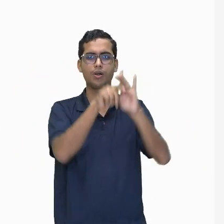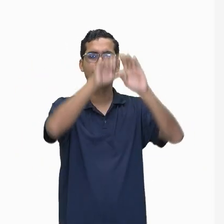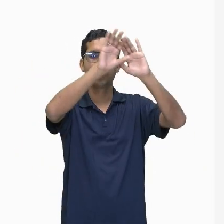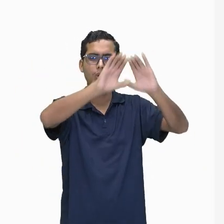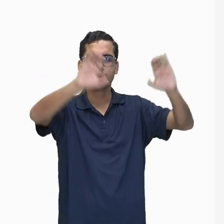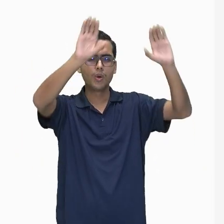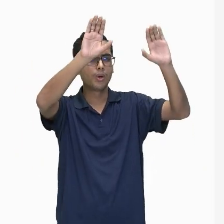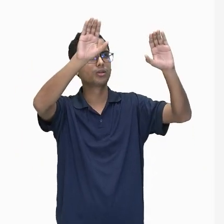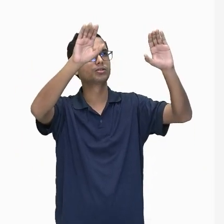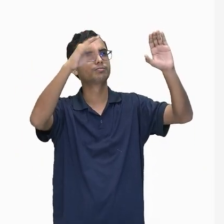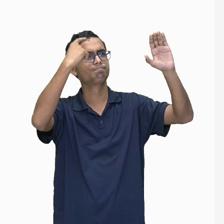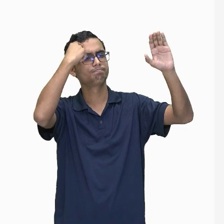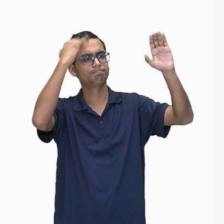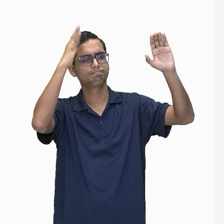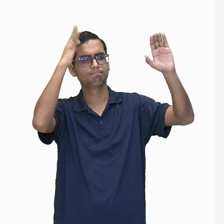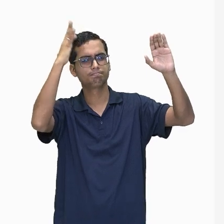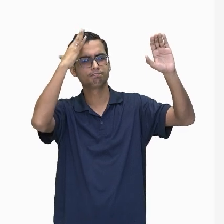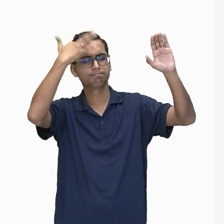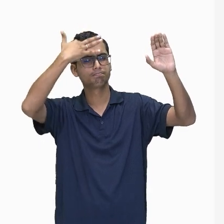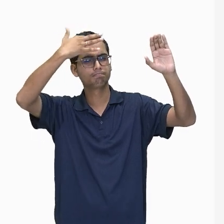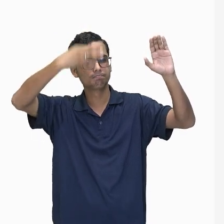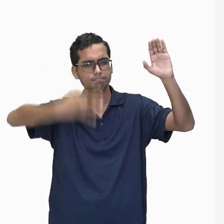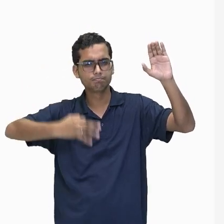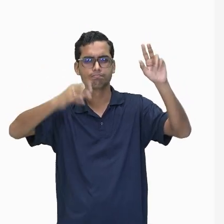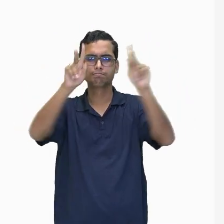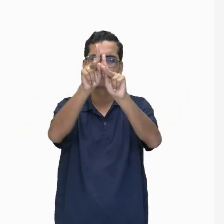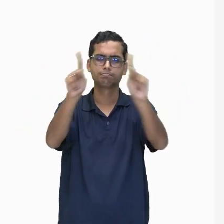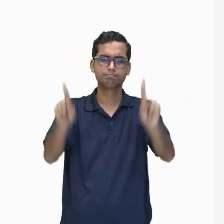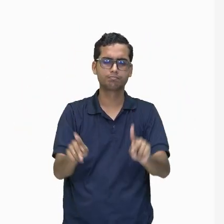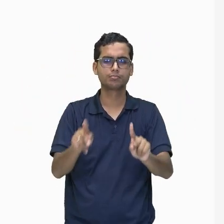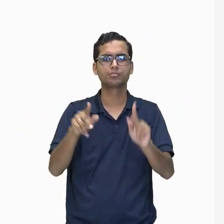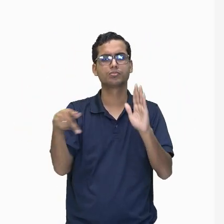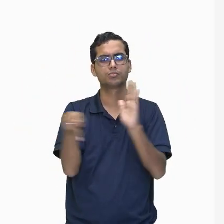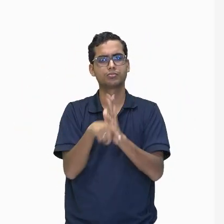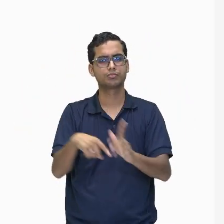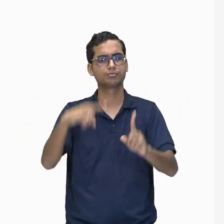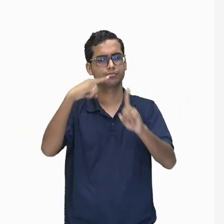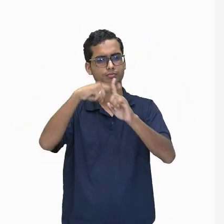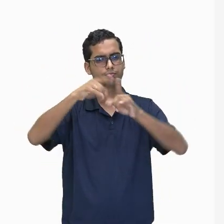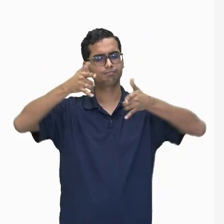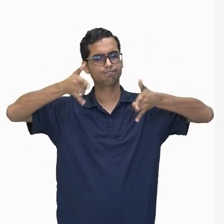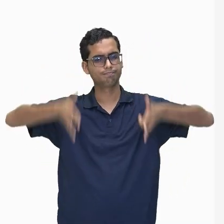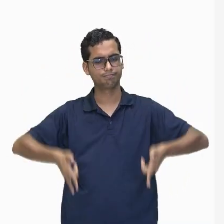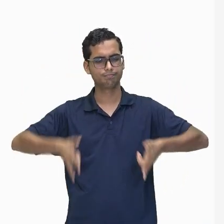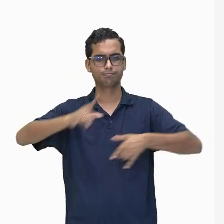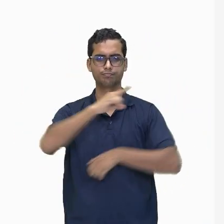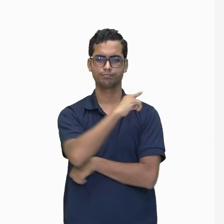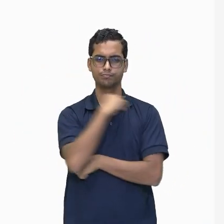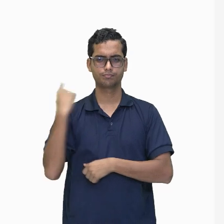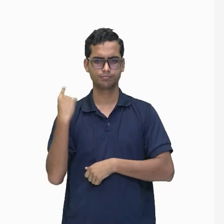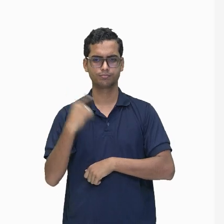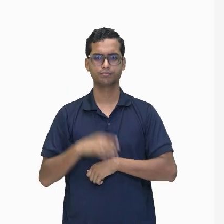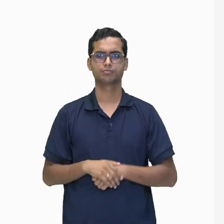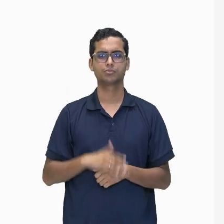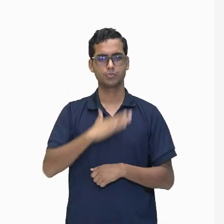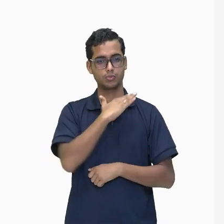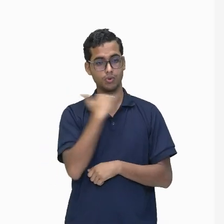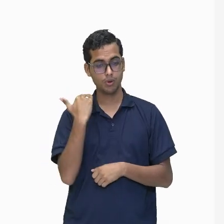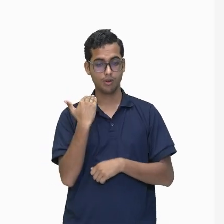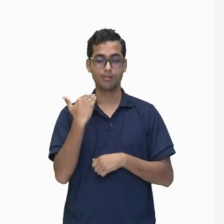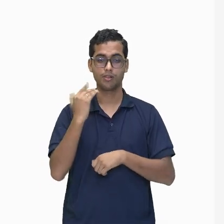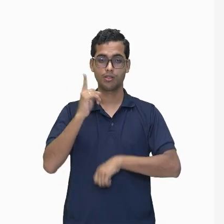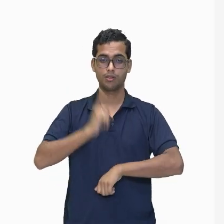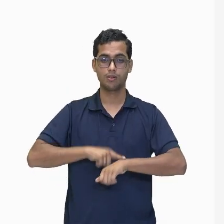demando ao céu pela certeza de que só terei paz na sepultura.